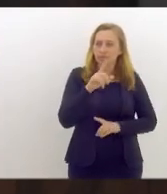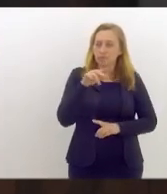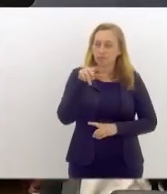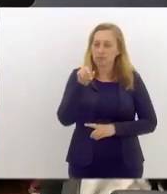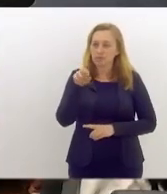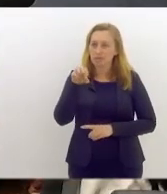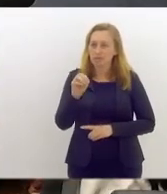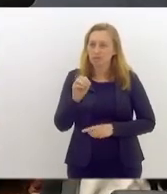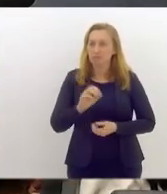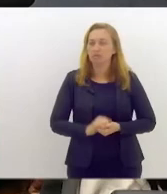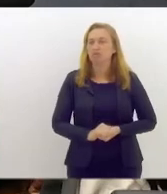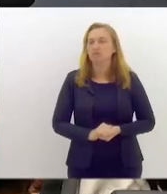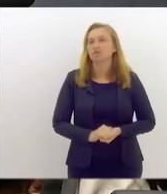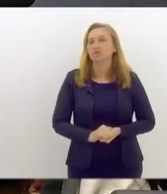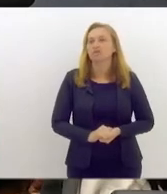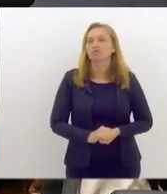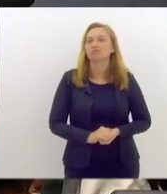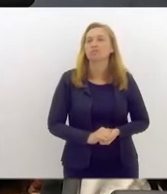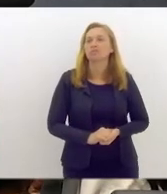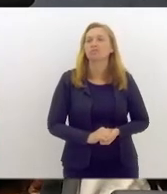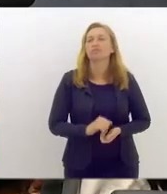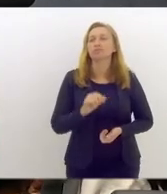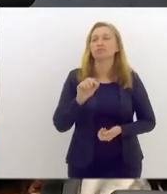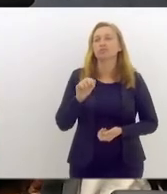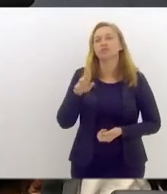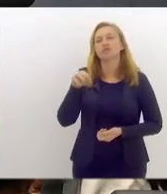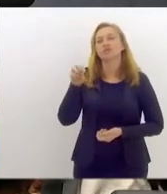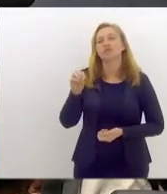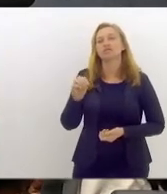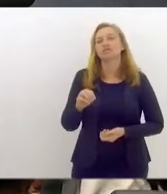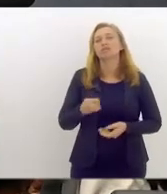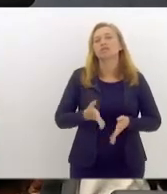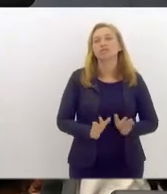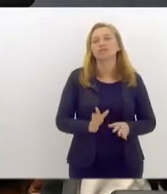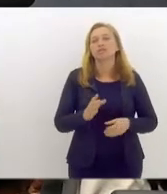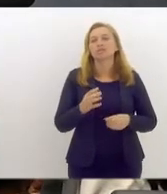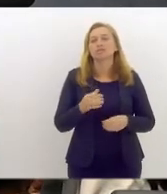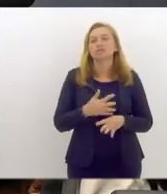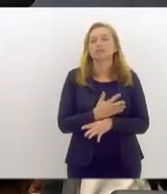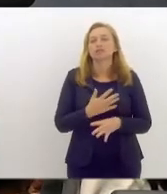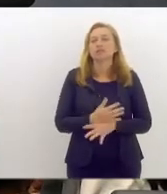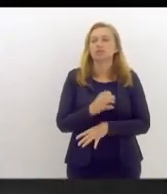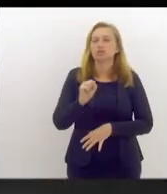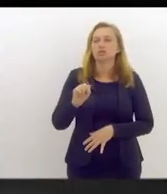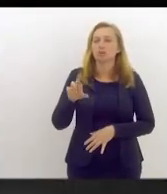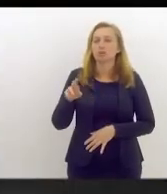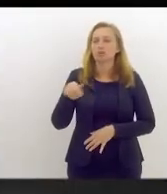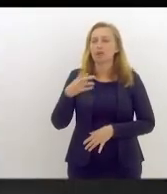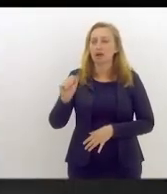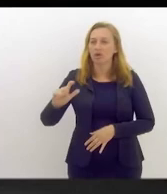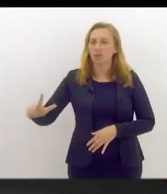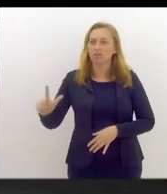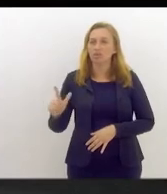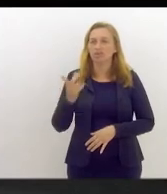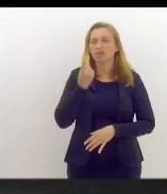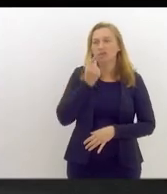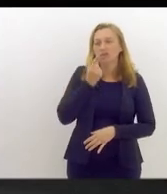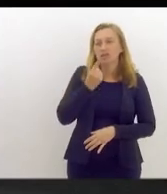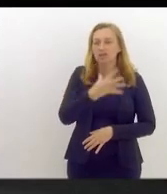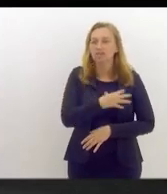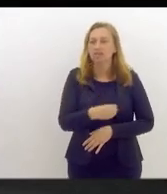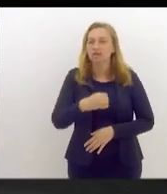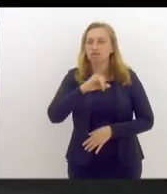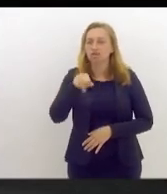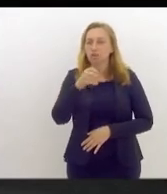Barreto Luciano Silva Barreto nasceu na cidade de Sobral Estado do Ceará é filho de